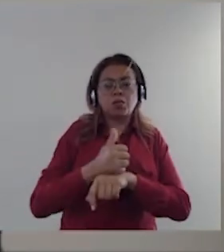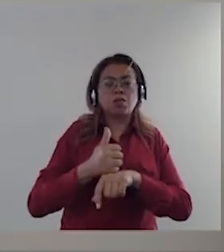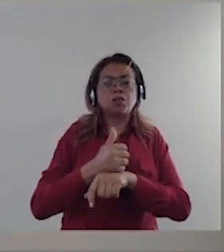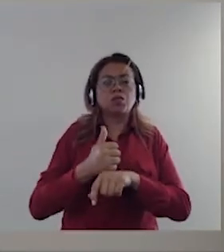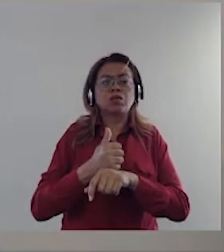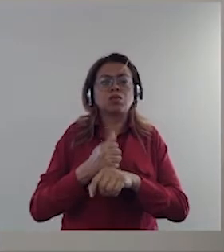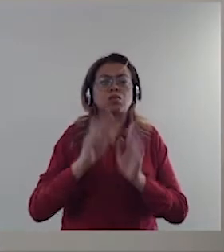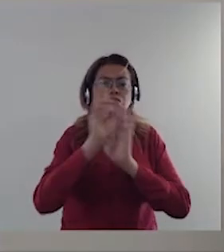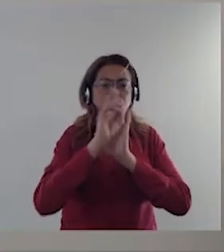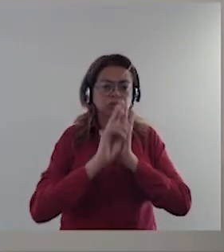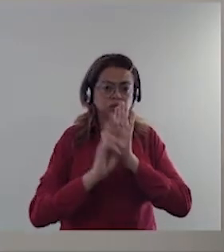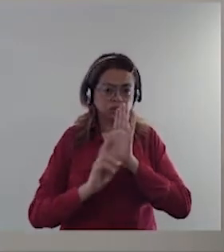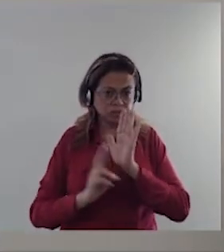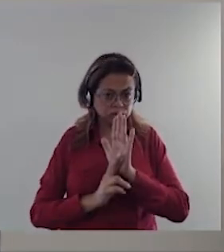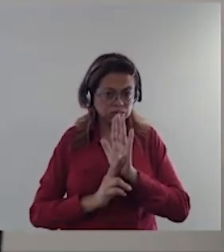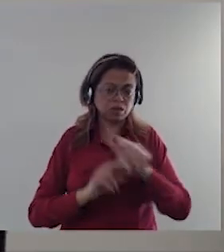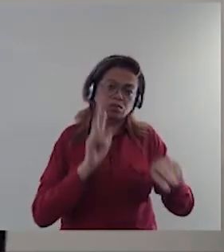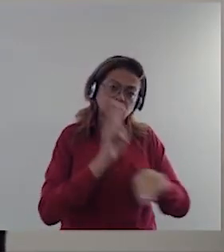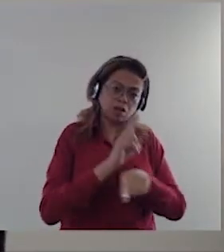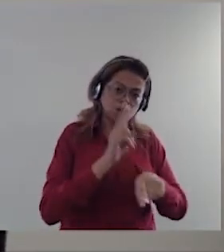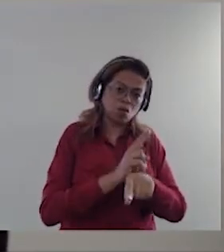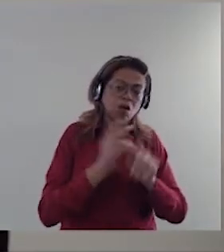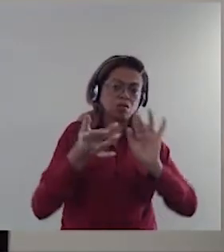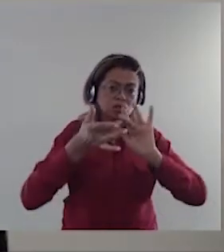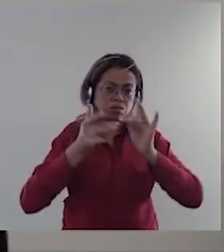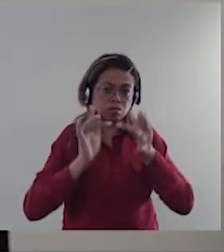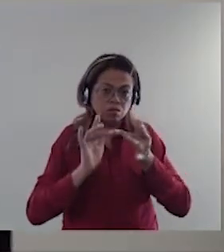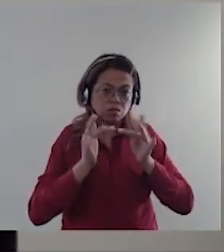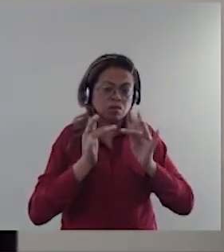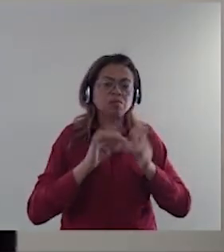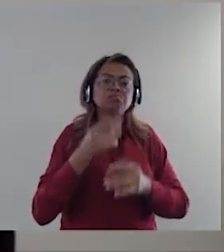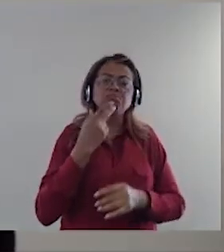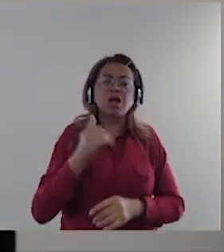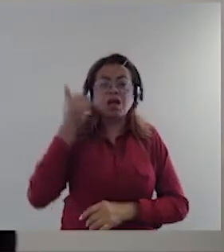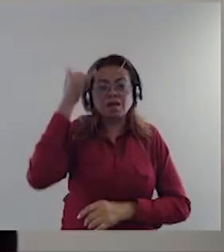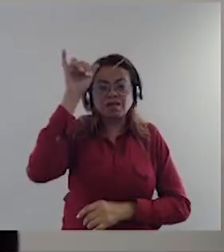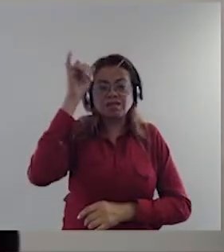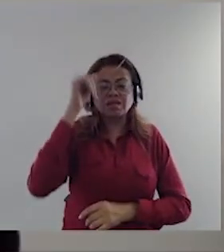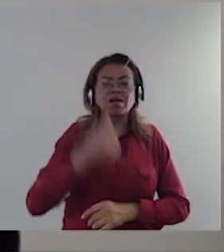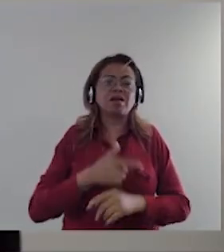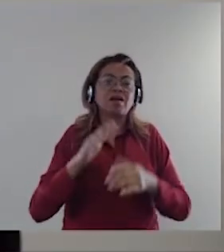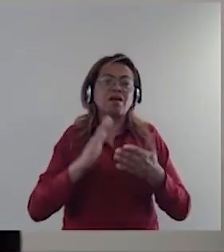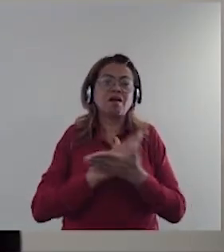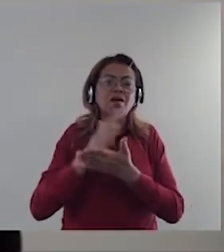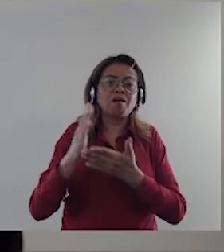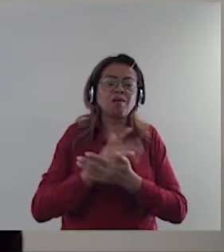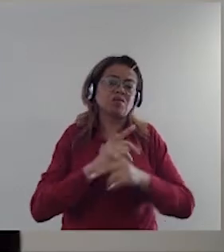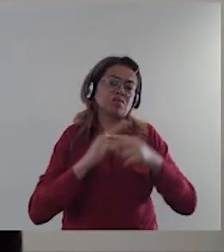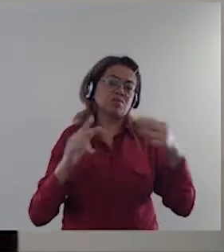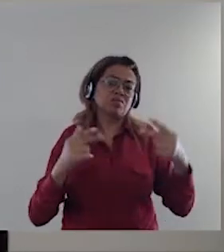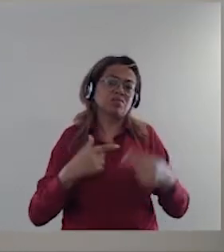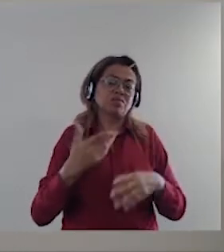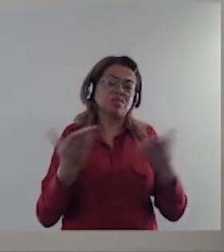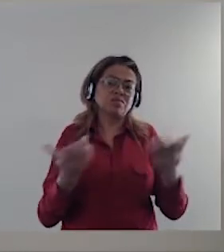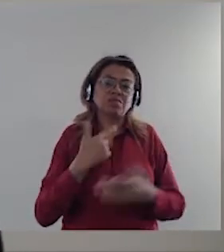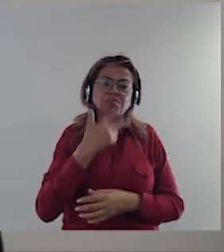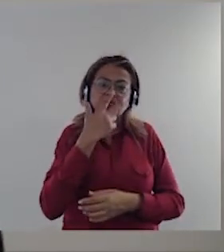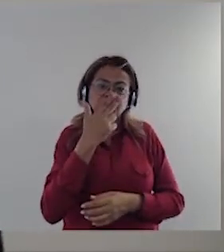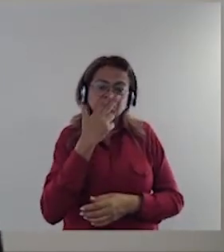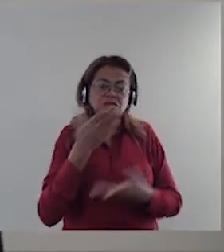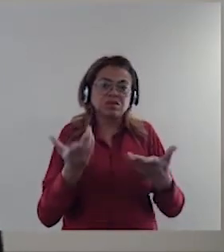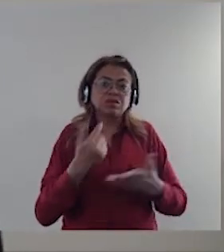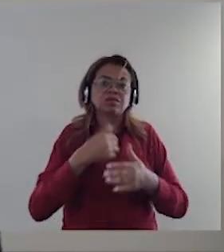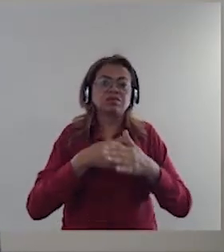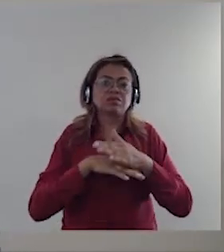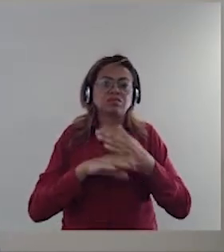melhor regulamentação da guarda e da convivência, evitando, por exemplo, questões que são também muito comuns no dia a dia